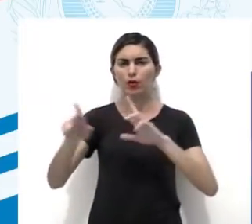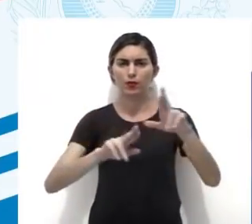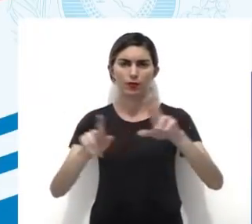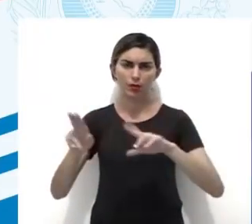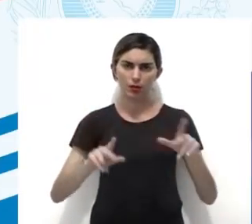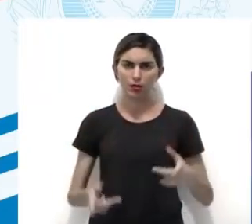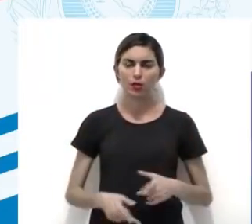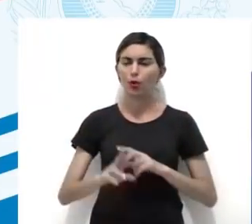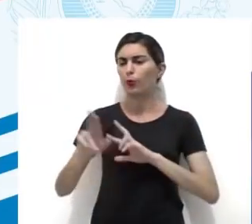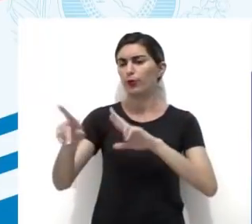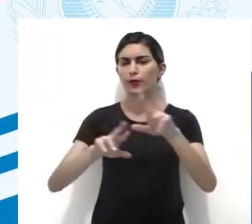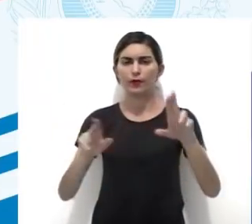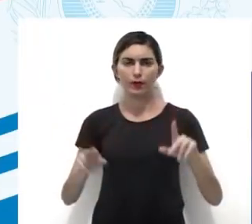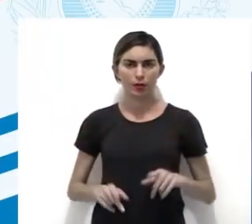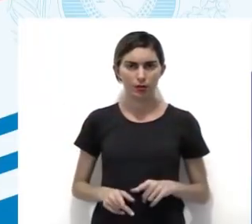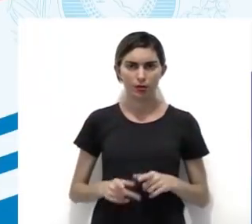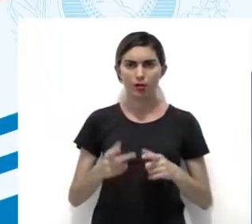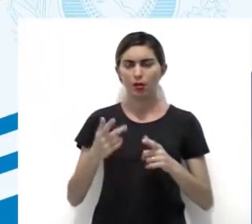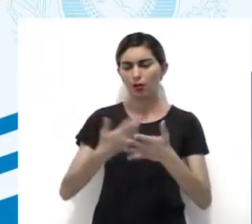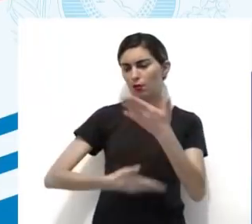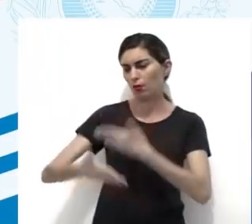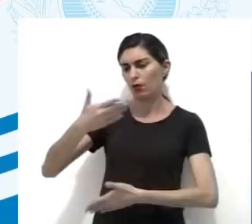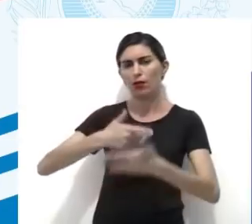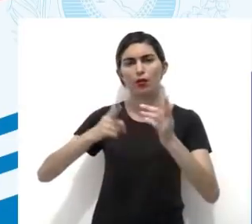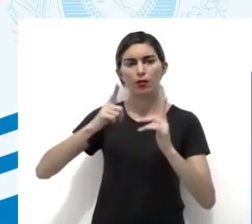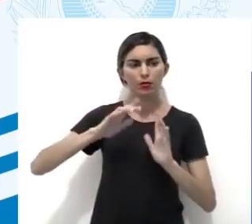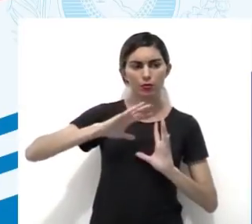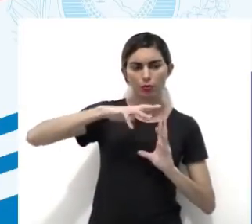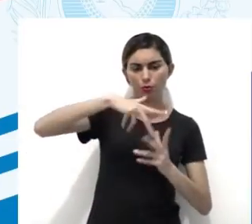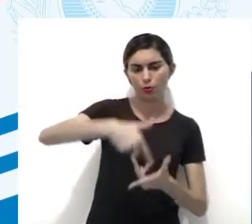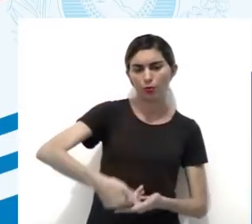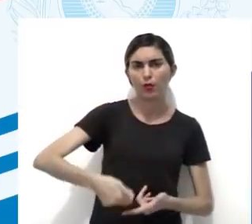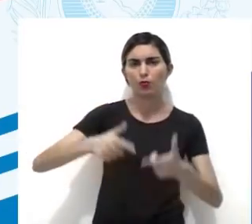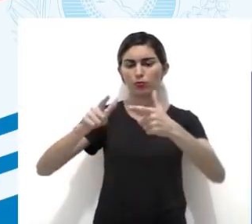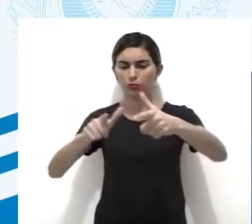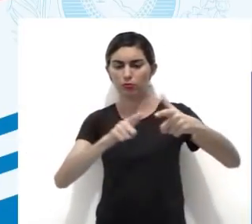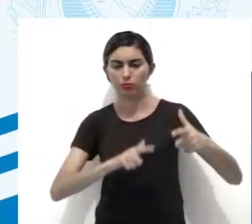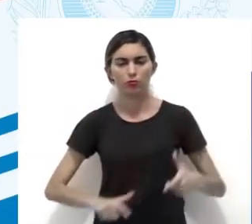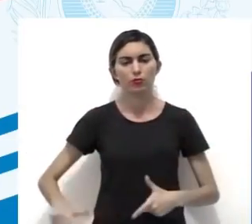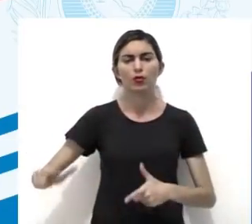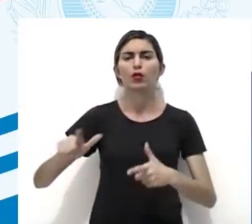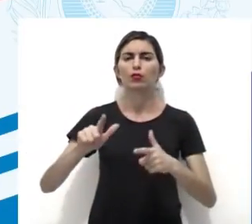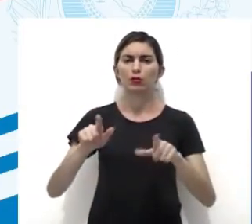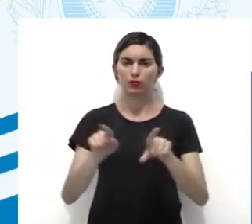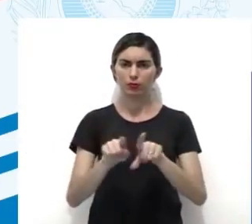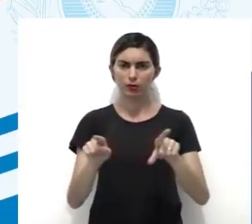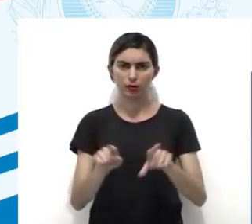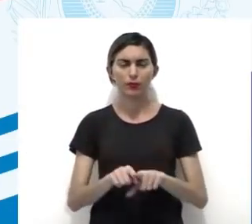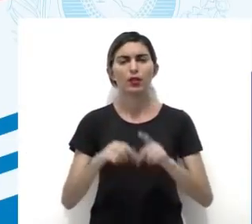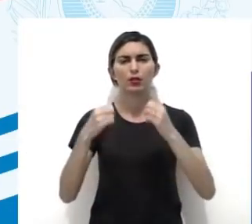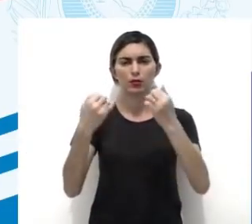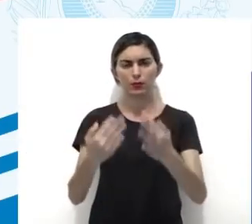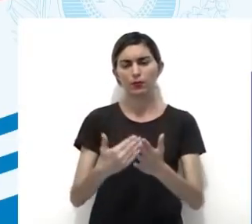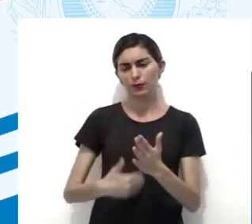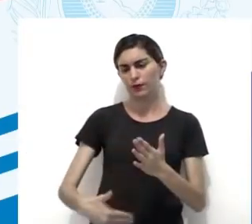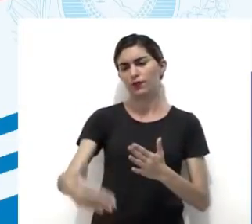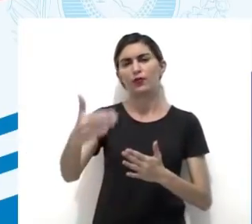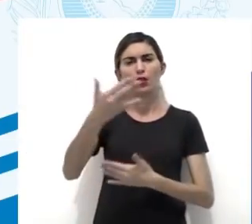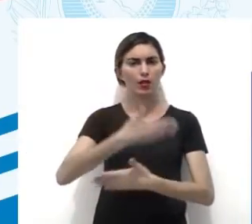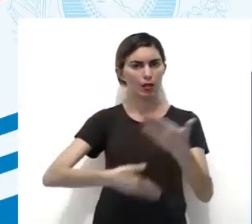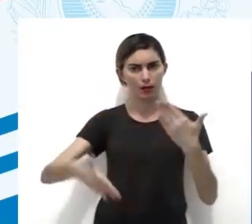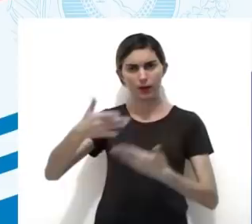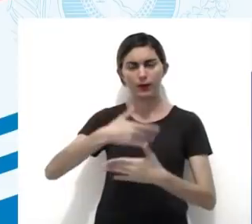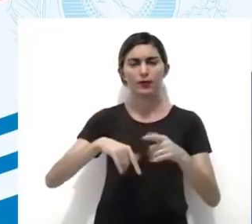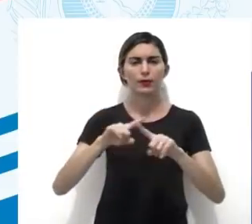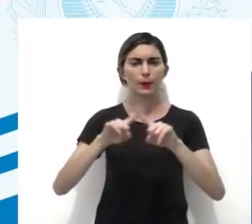diferencial. O diferencial, que é essa relação entre o global e o local, o diferencial ele conta também, a gente vai ver mais na frente essa relação, mas